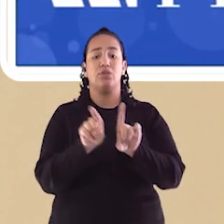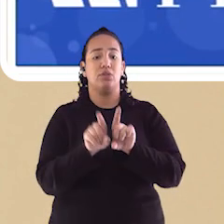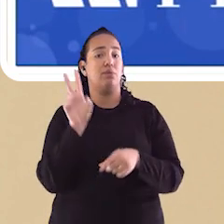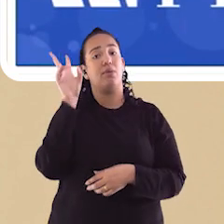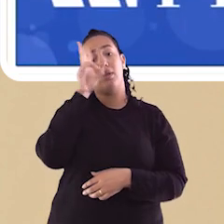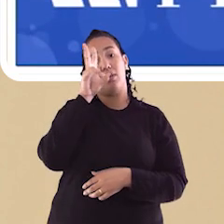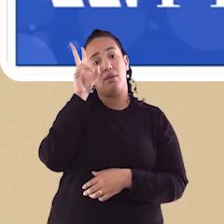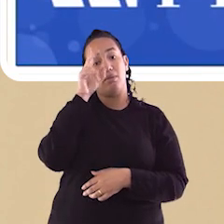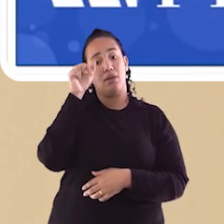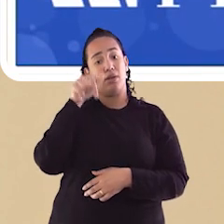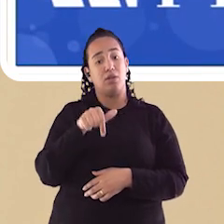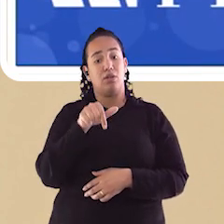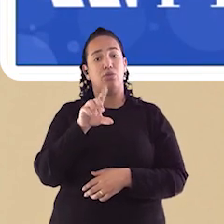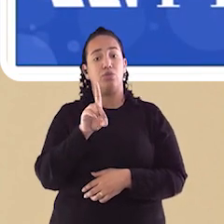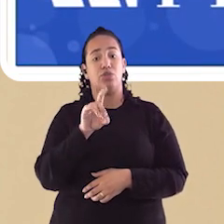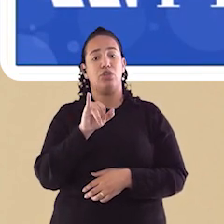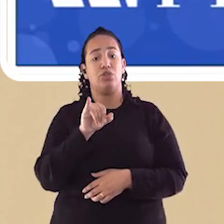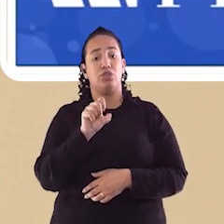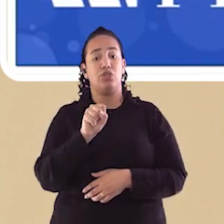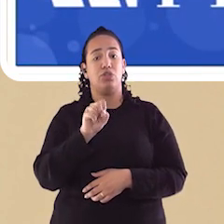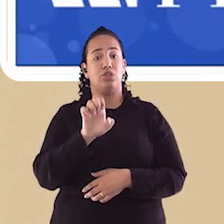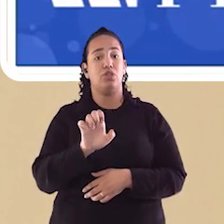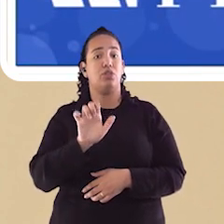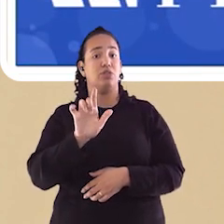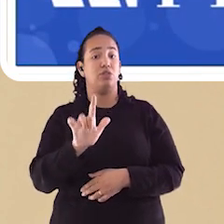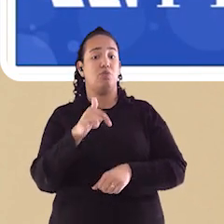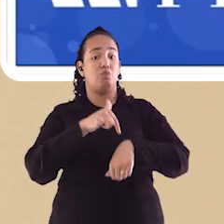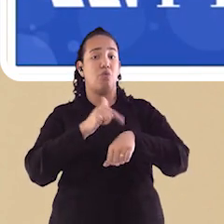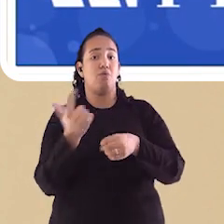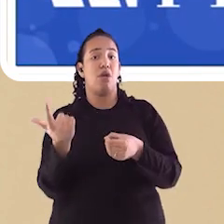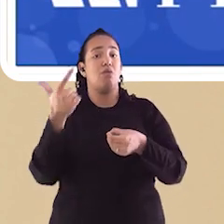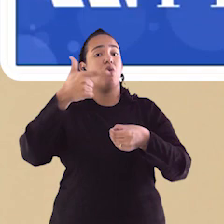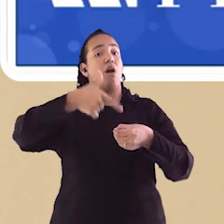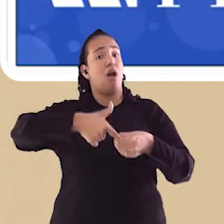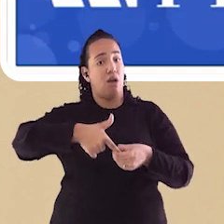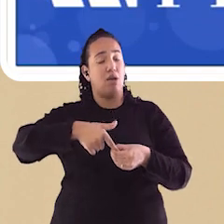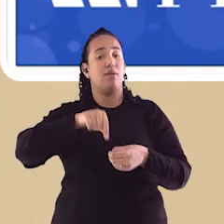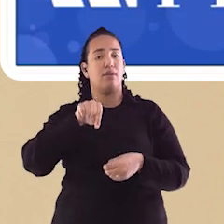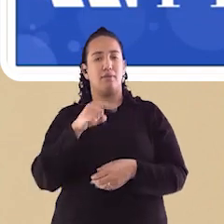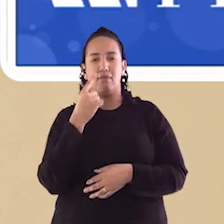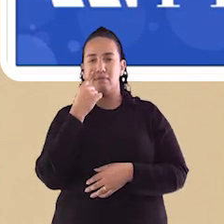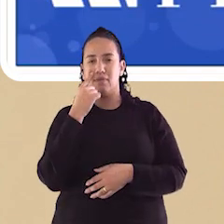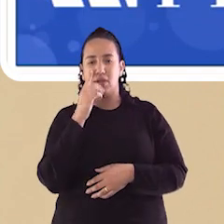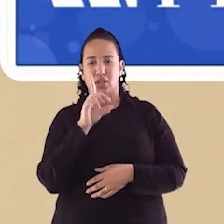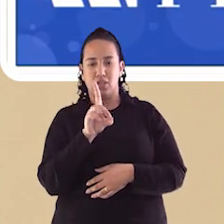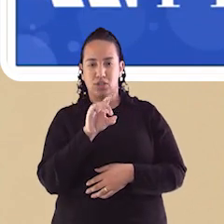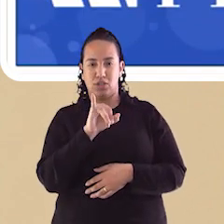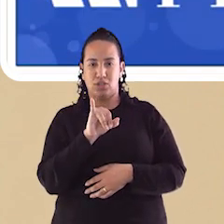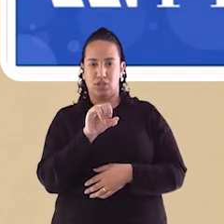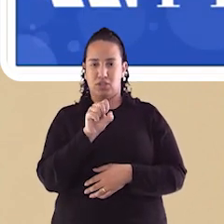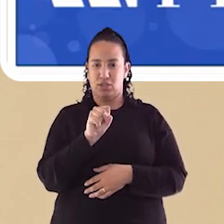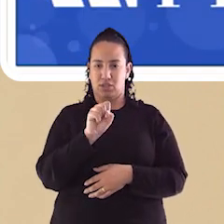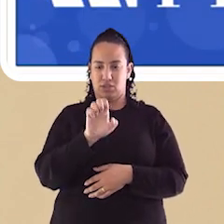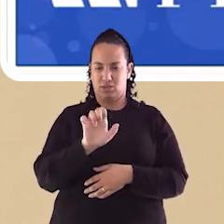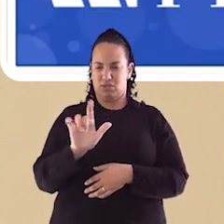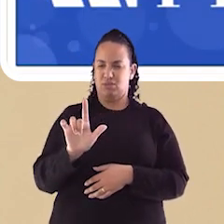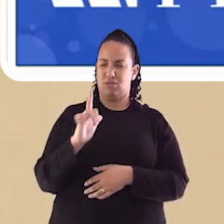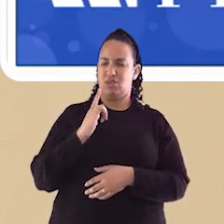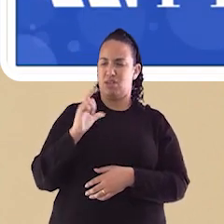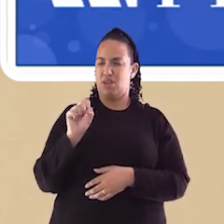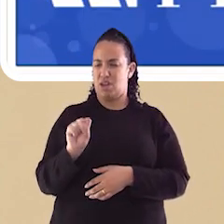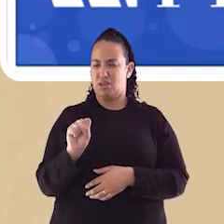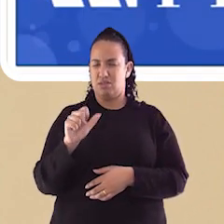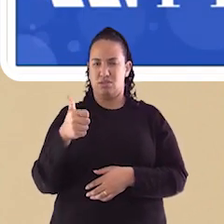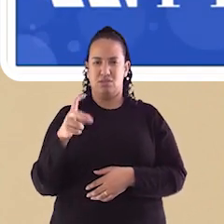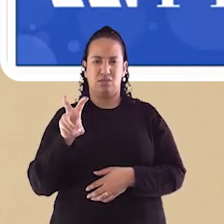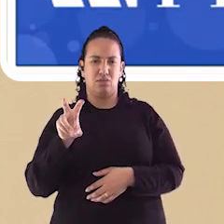entender um negocinho que vem escrito no óleo diesel na hora que você vai no posto de gasolina. Você olha lá, sempre tem um óleo diesel com S alguma coisa na